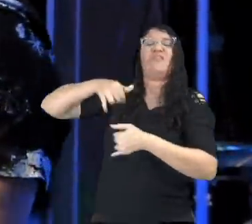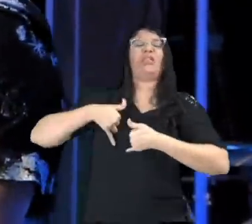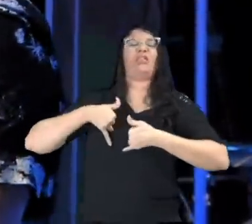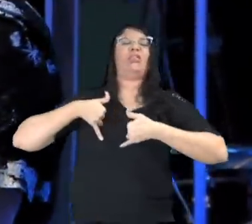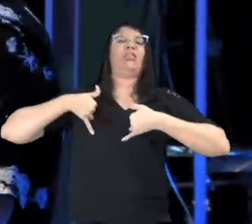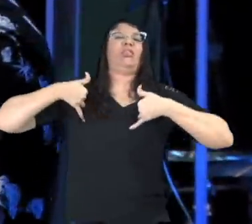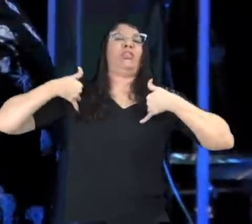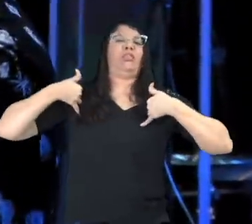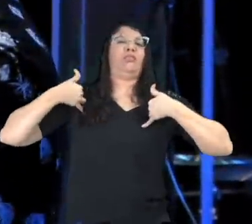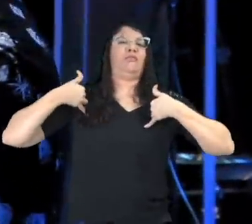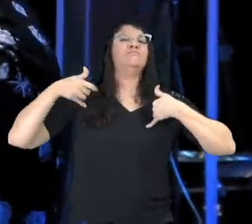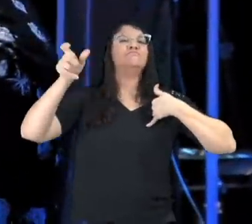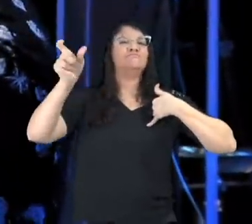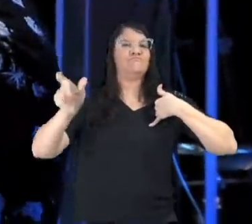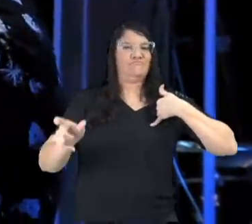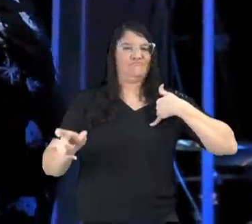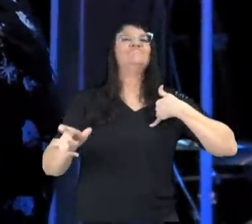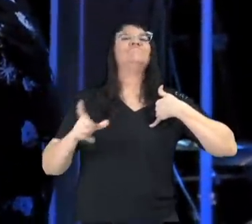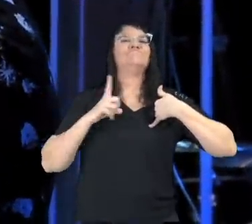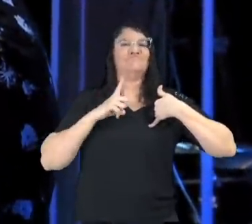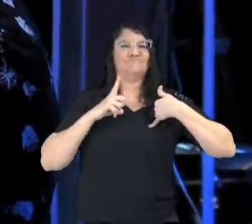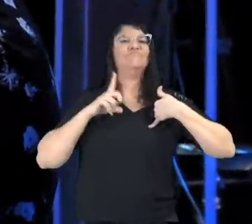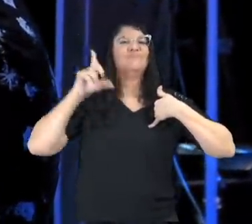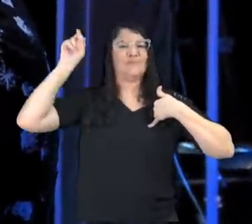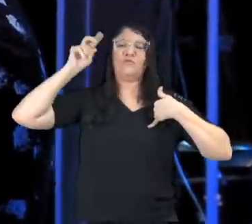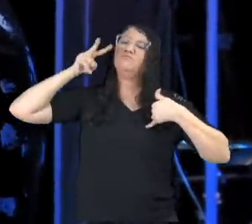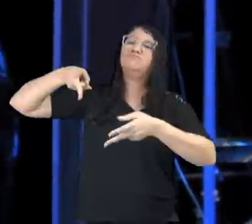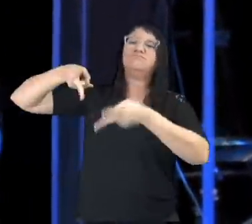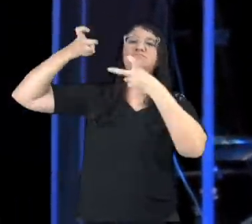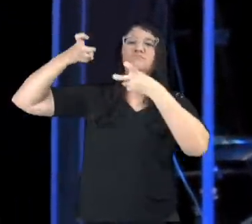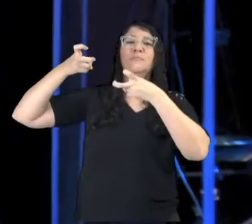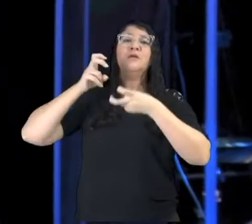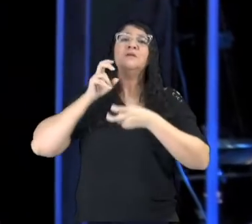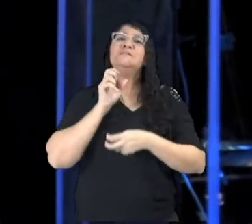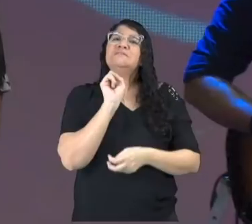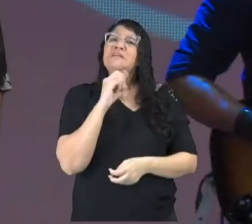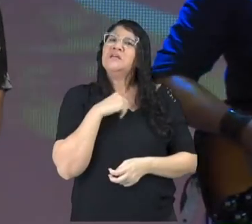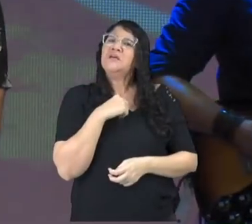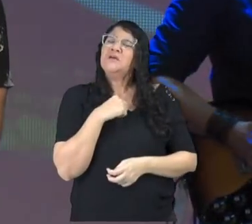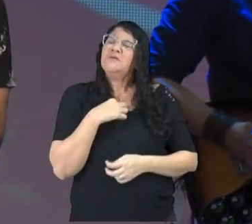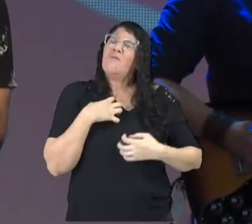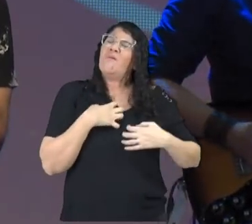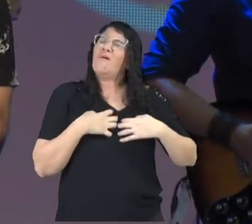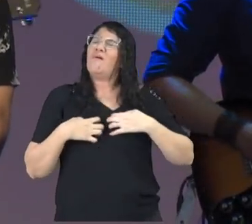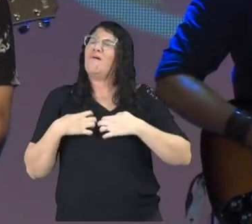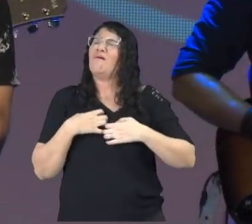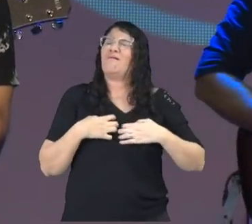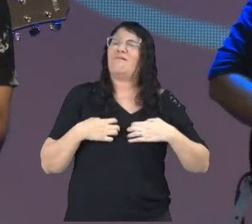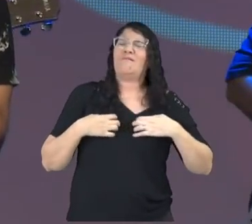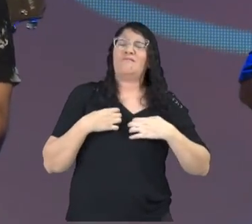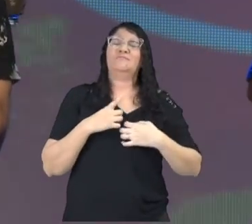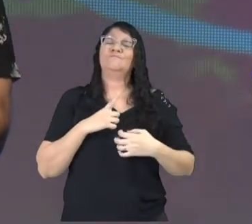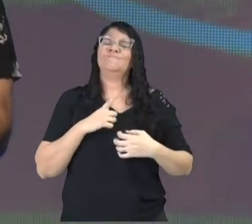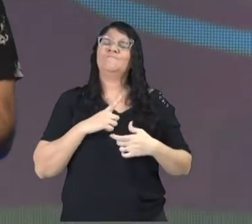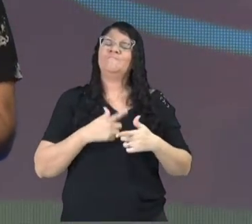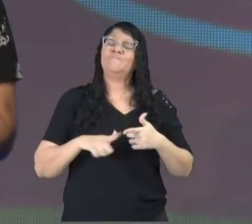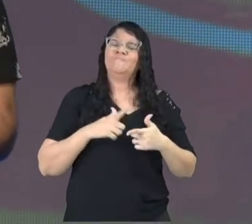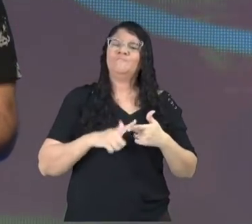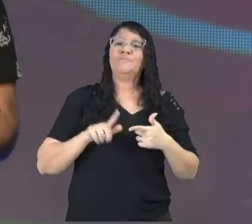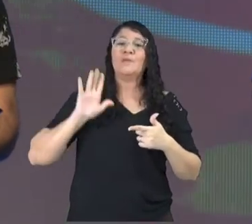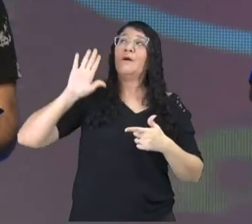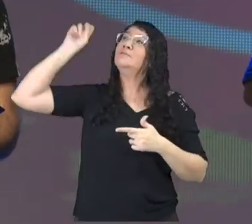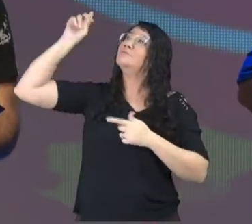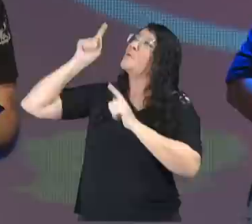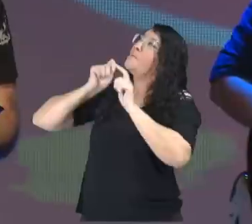Ainda que eu passe por angústias, tu me preservas a vida da ira dos meus